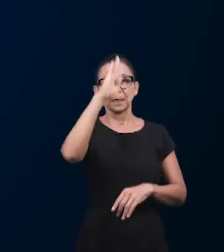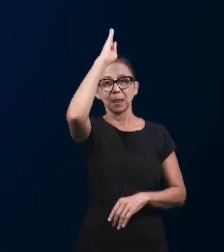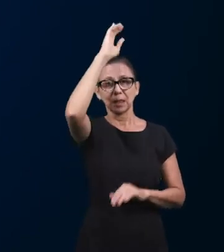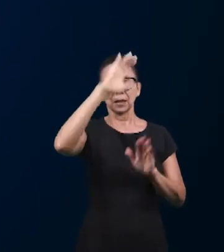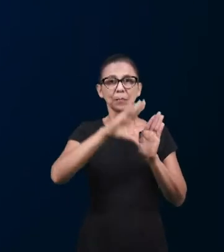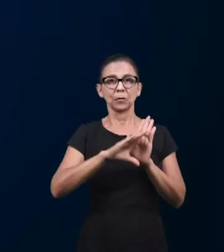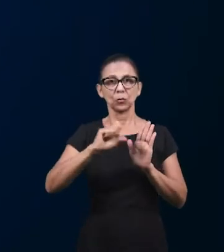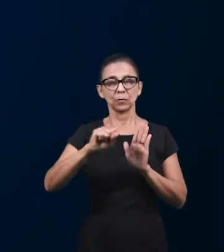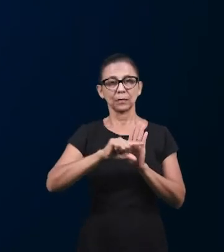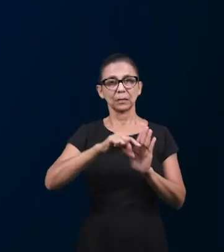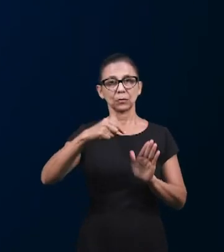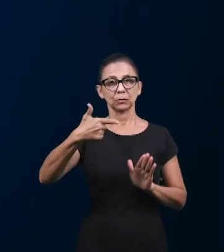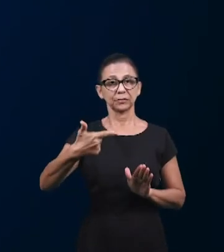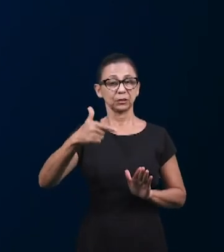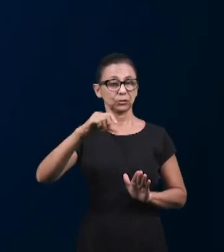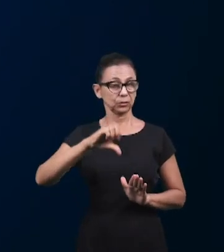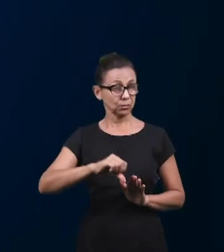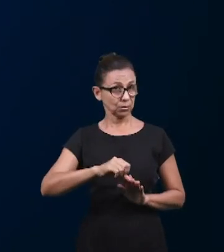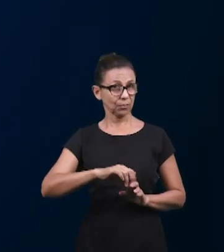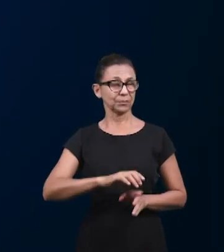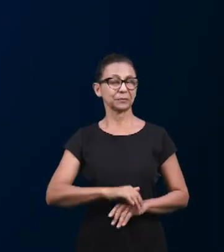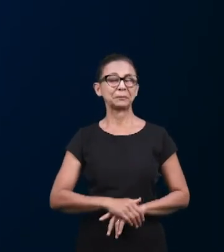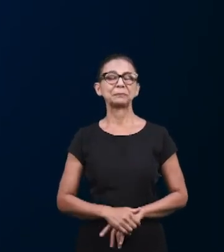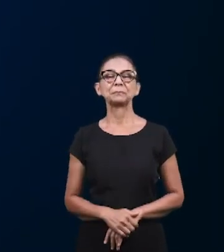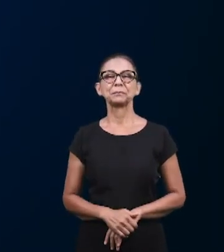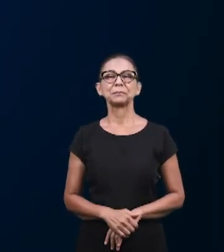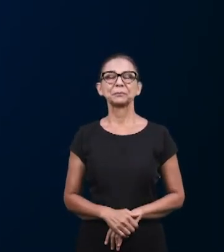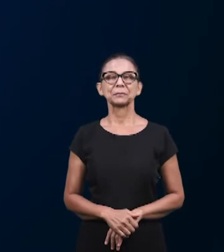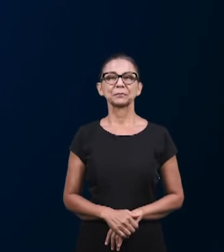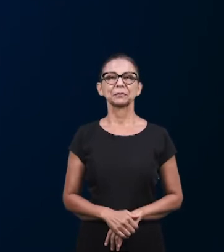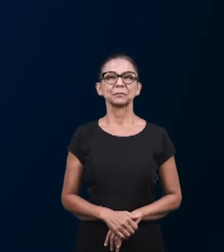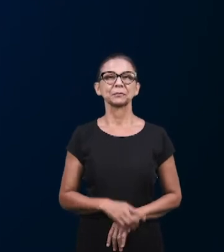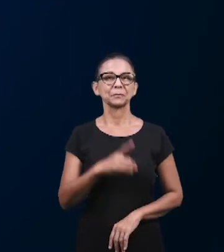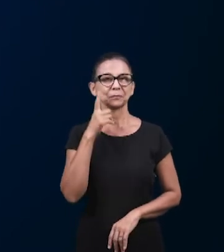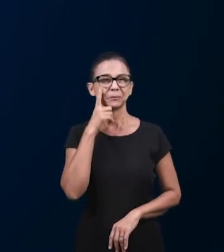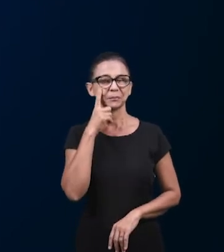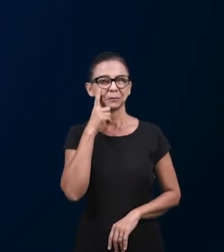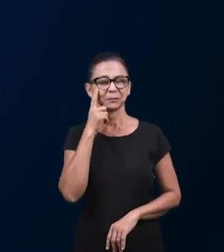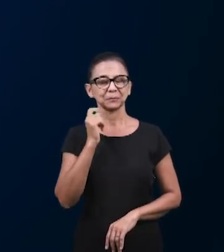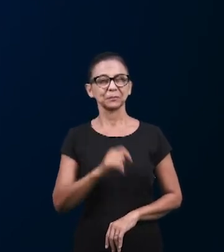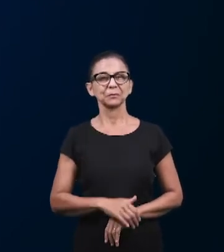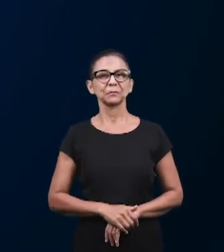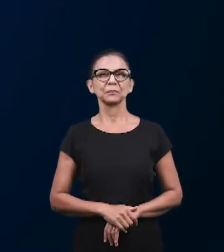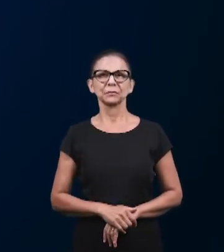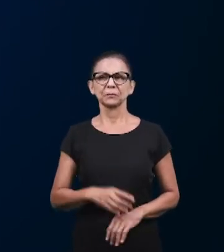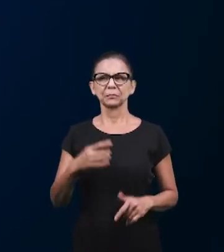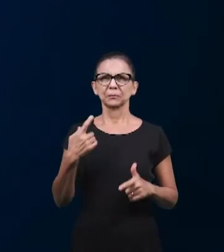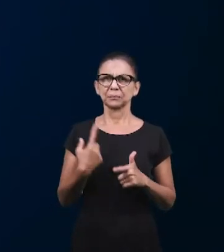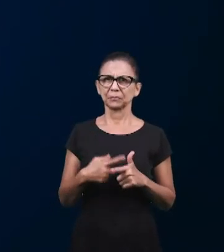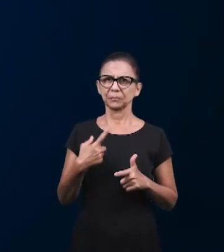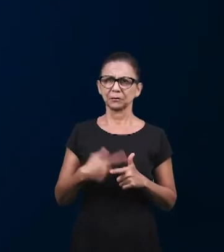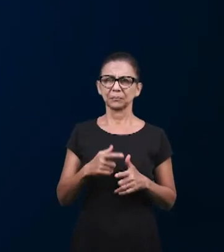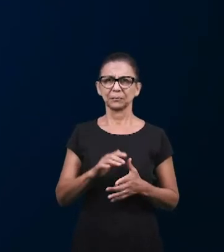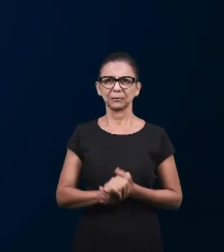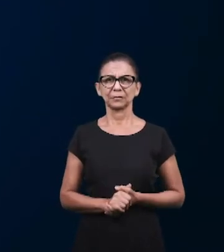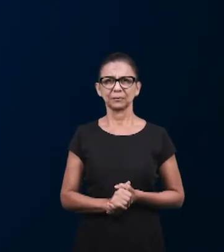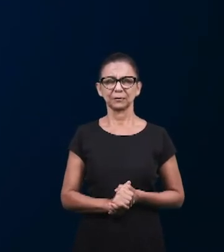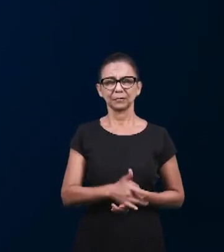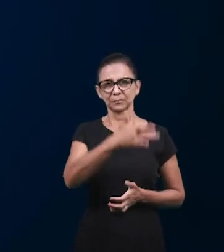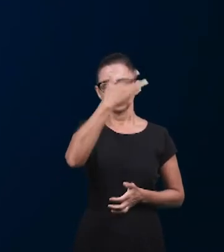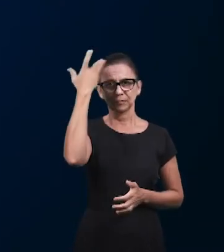Romanos 8, 29. Então vamos lá em Romanos 8, 29, que nos fala assim: porque os que